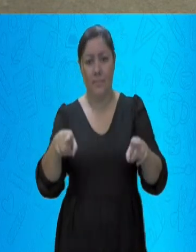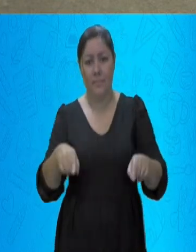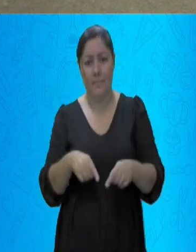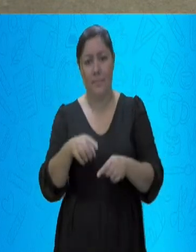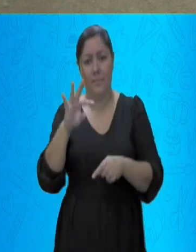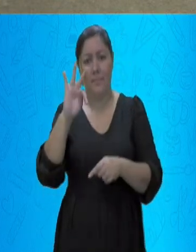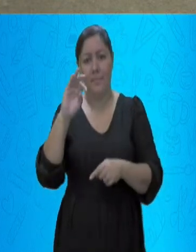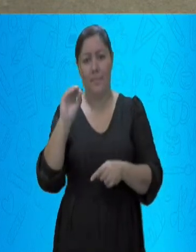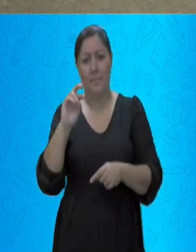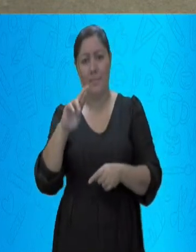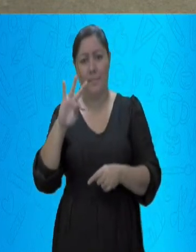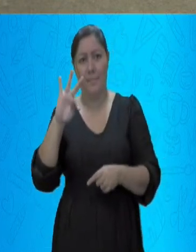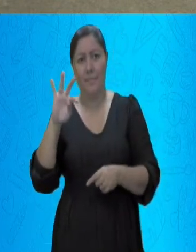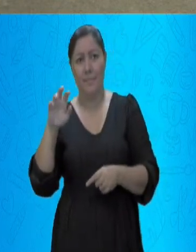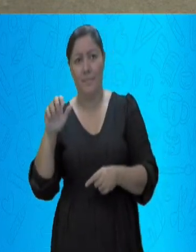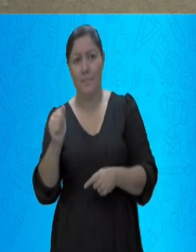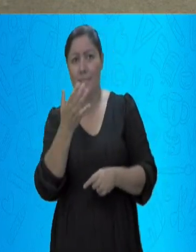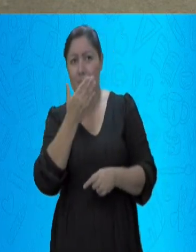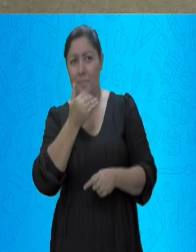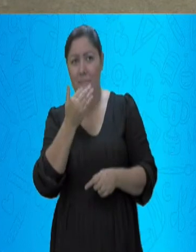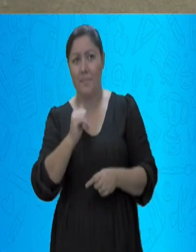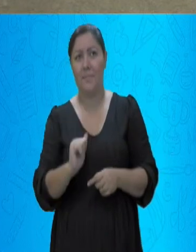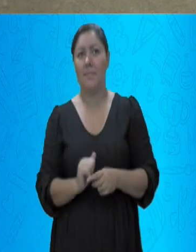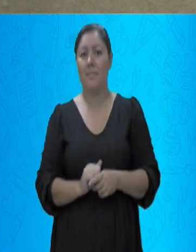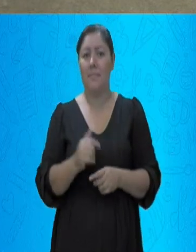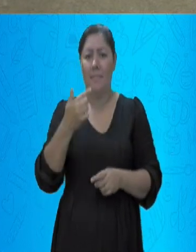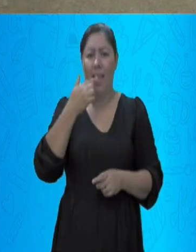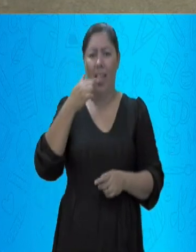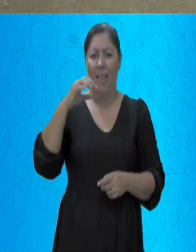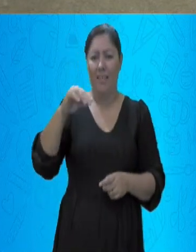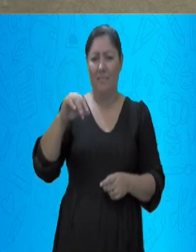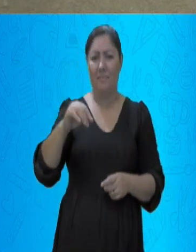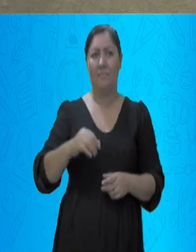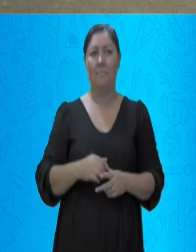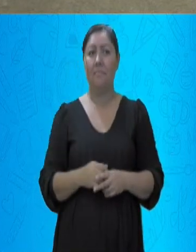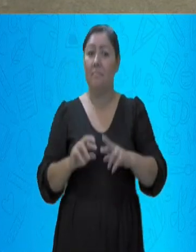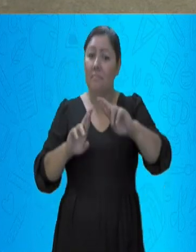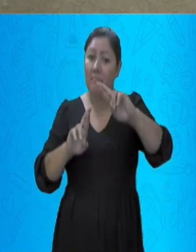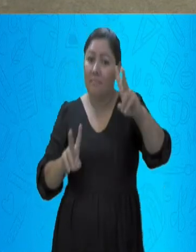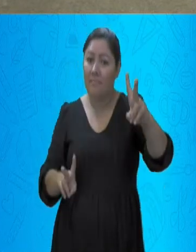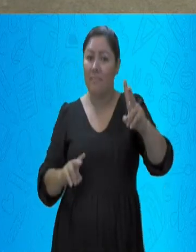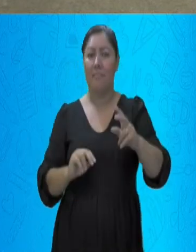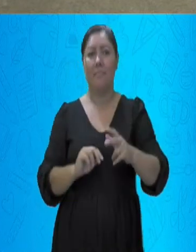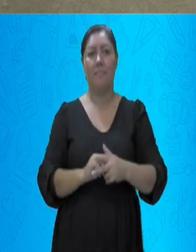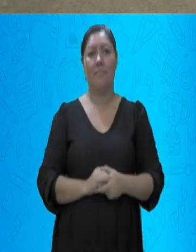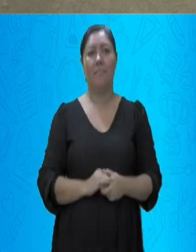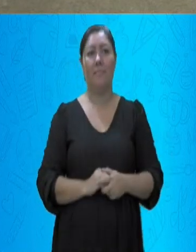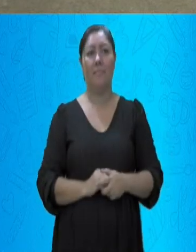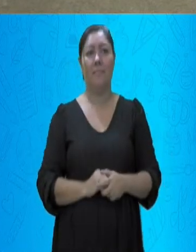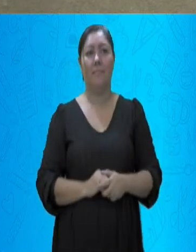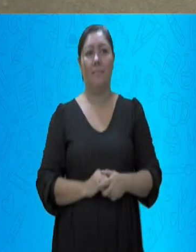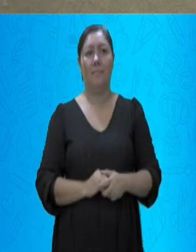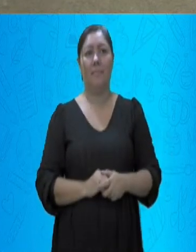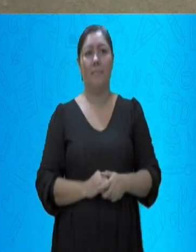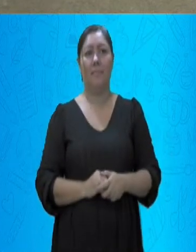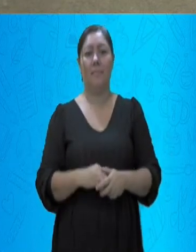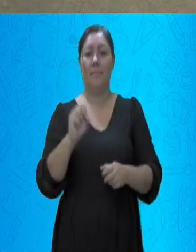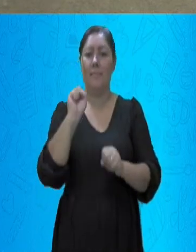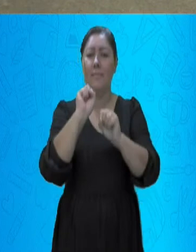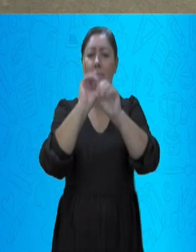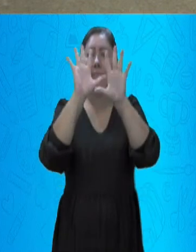Uma coisa é doce, outra coisa é salgado. Elas não se parecem em forma nenhuma. Claro